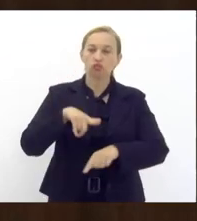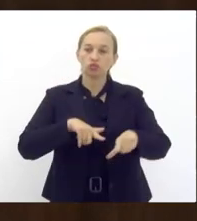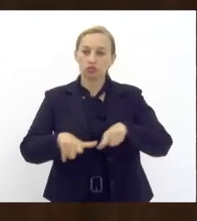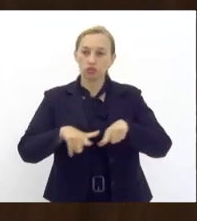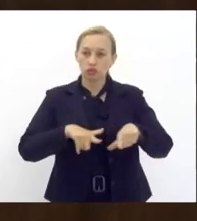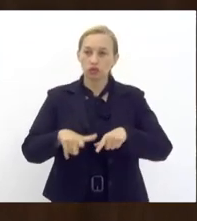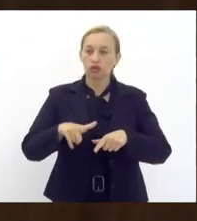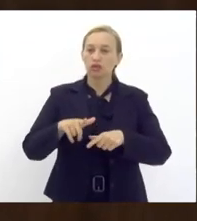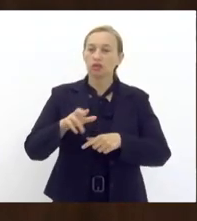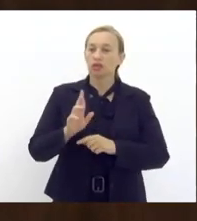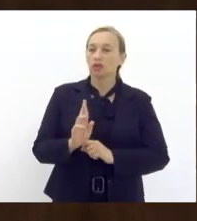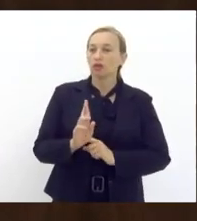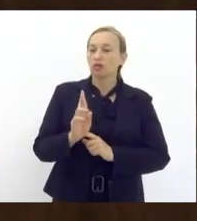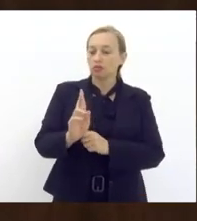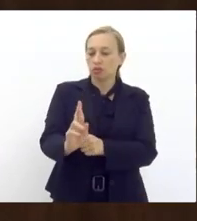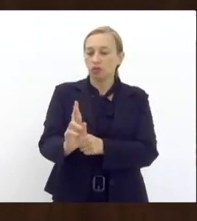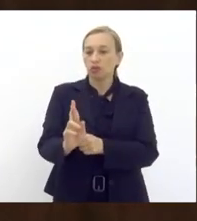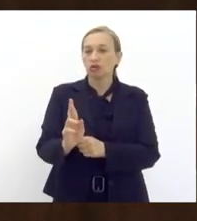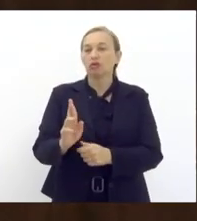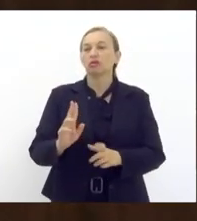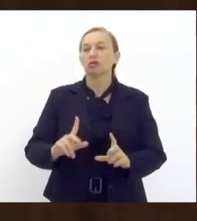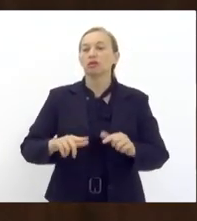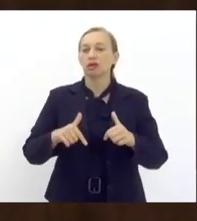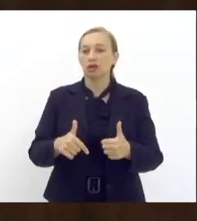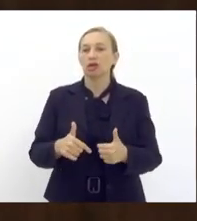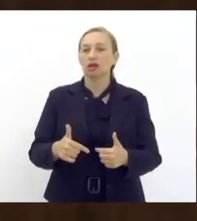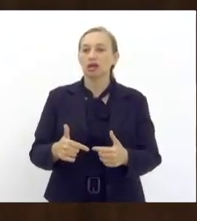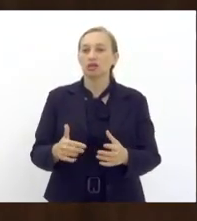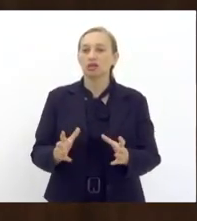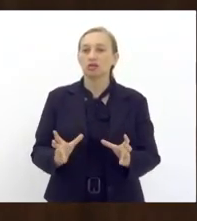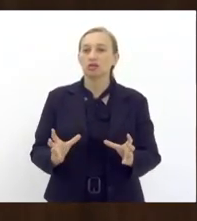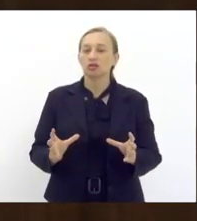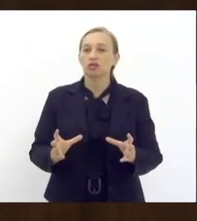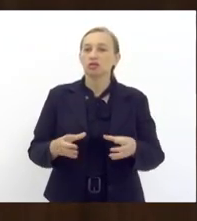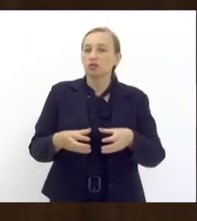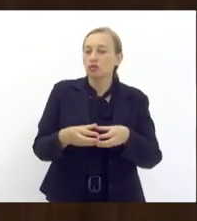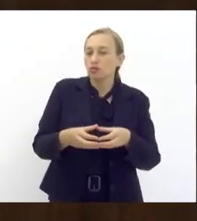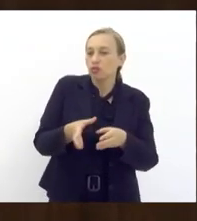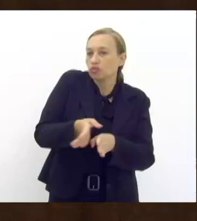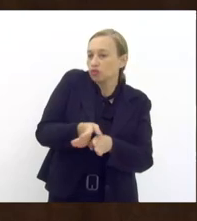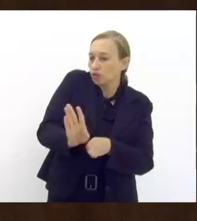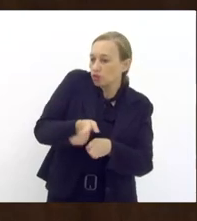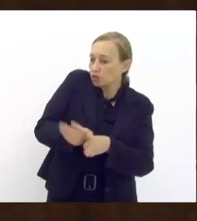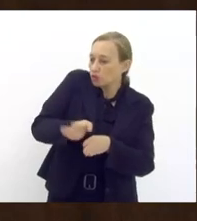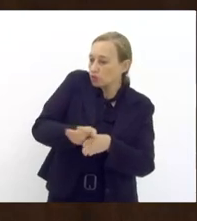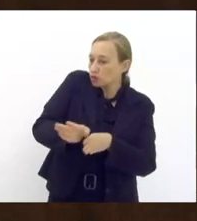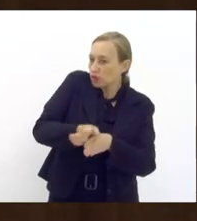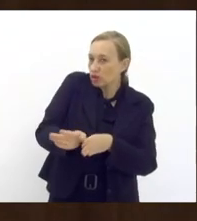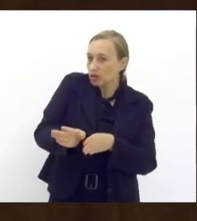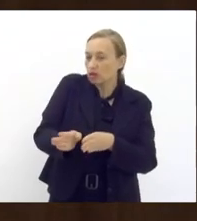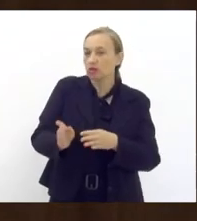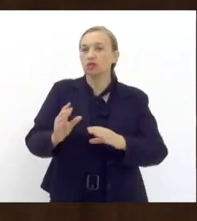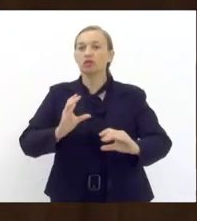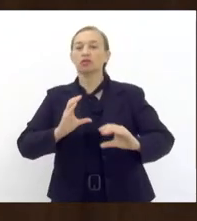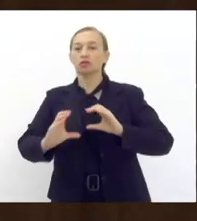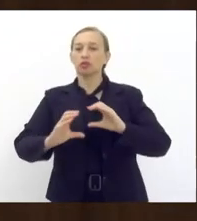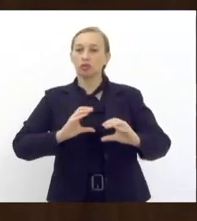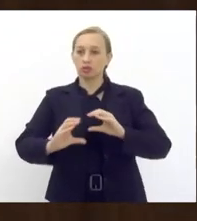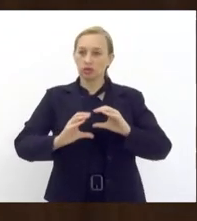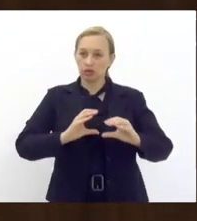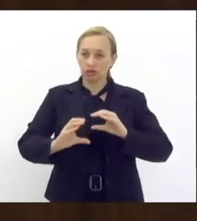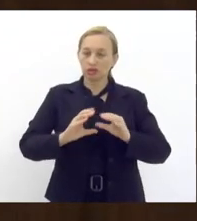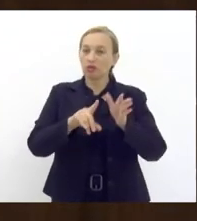da Procuradoria, para que funcione como órgão de orientação, intermediação, monitoramento